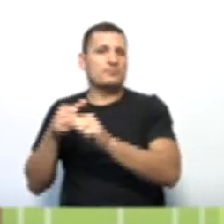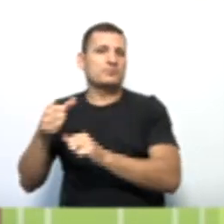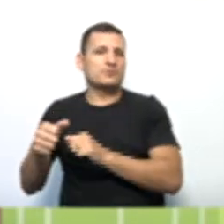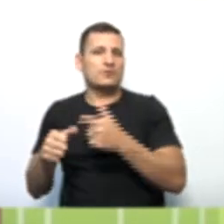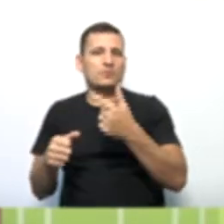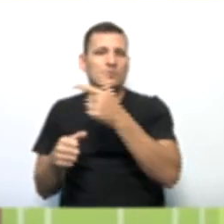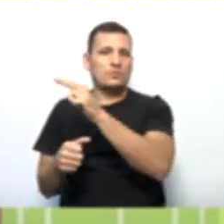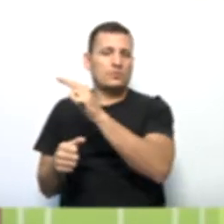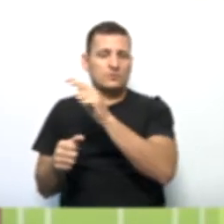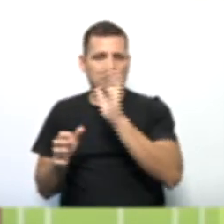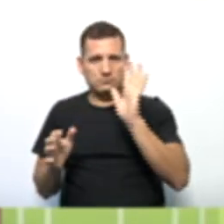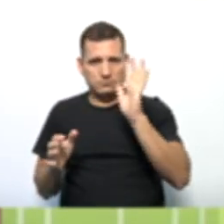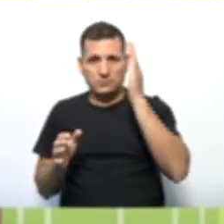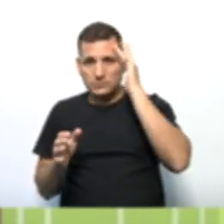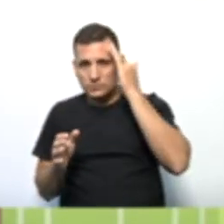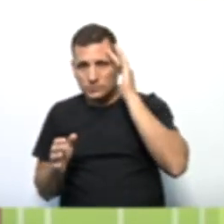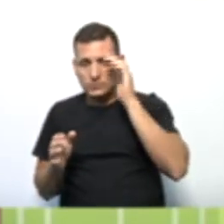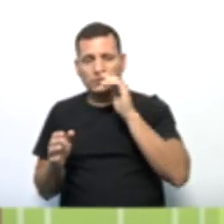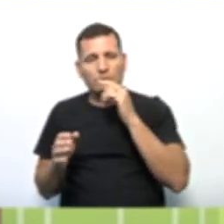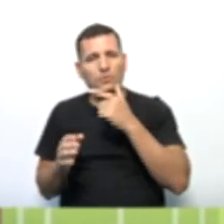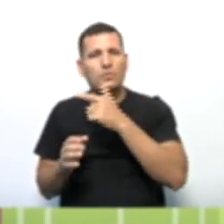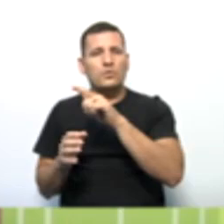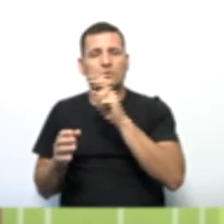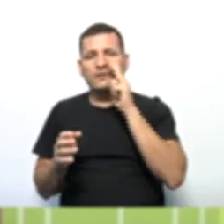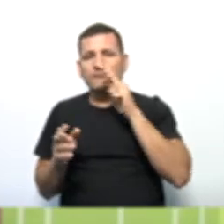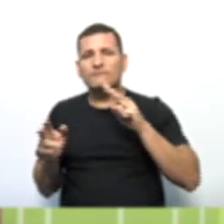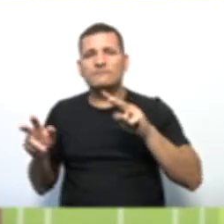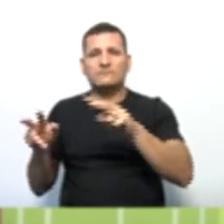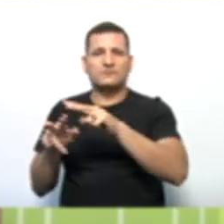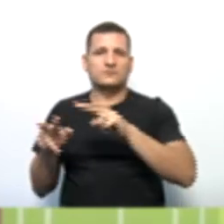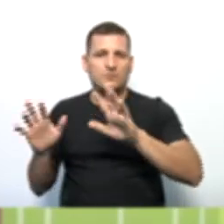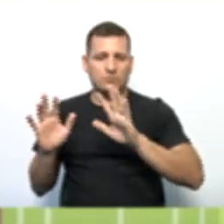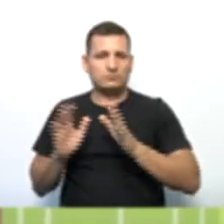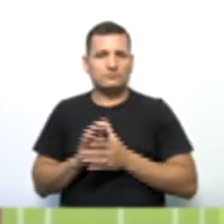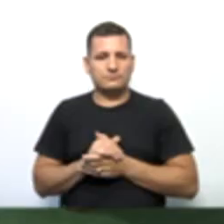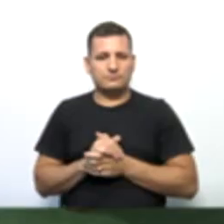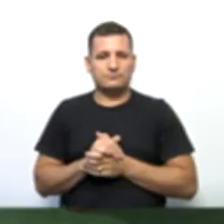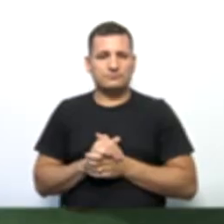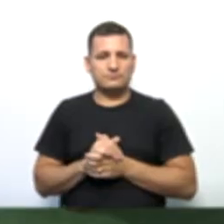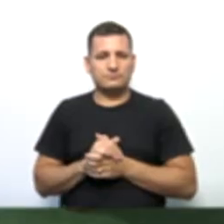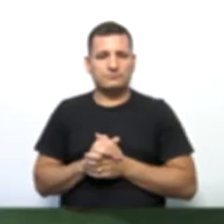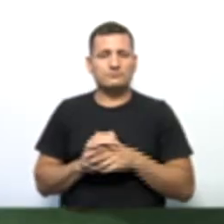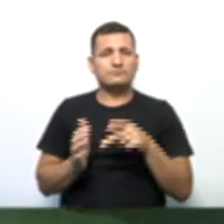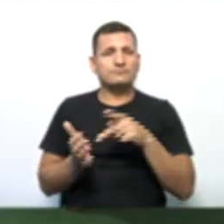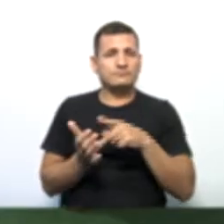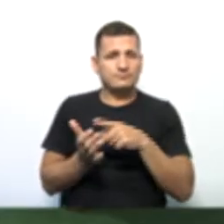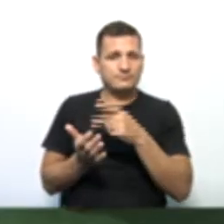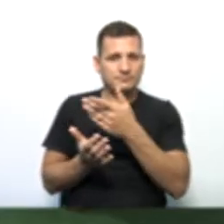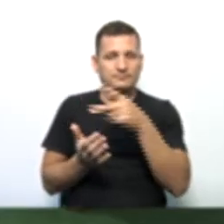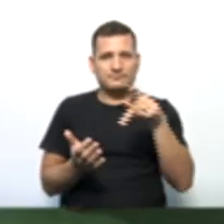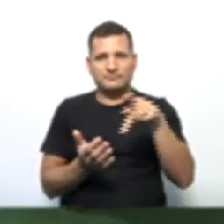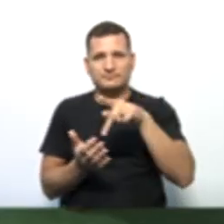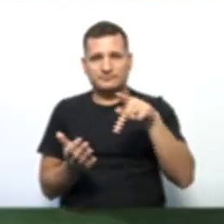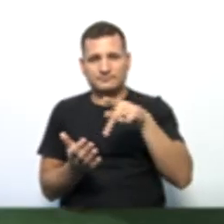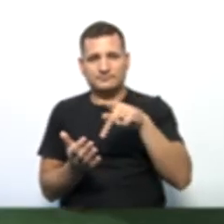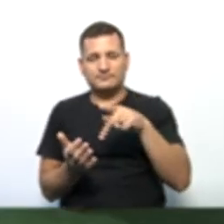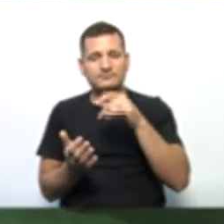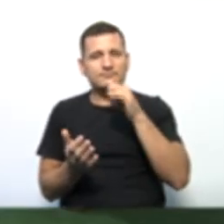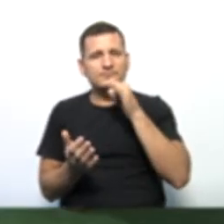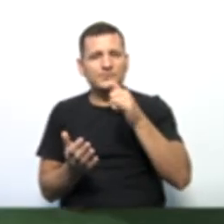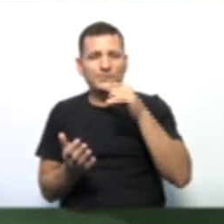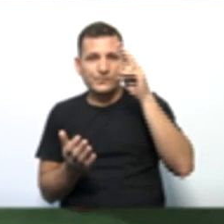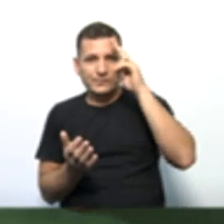outra perspectiva na história e na perspectiva moral. Não é verdade, professor? Se a gente lembra que até um